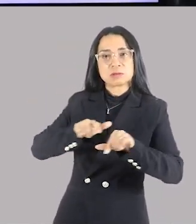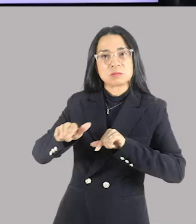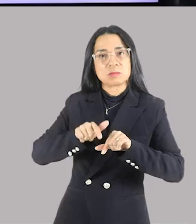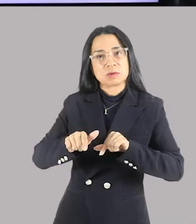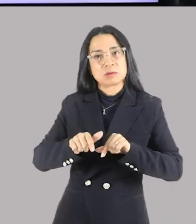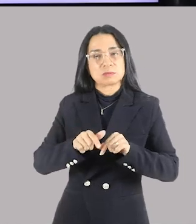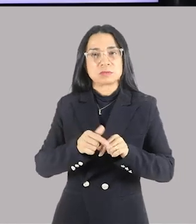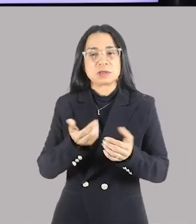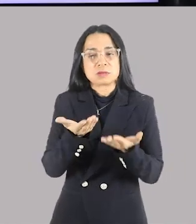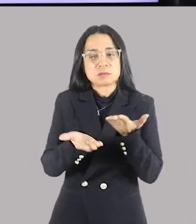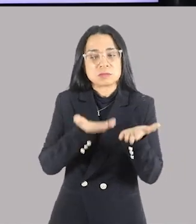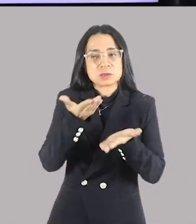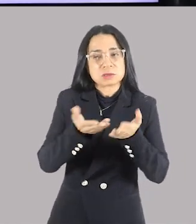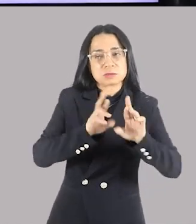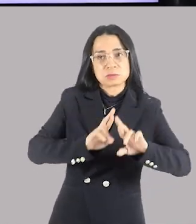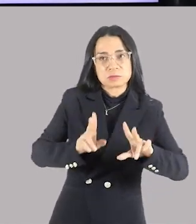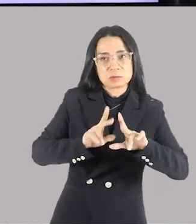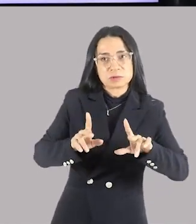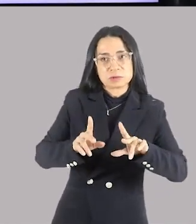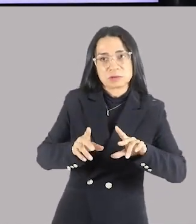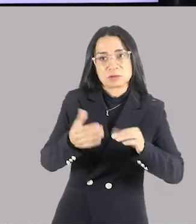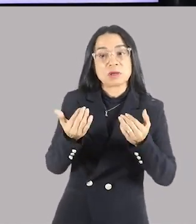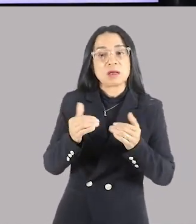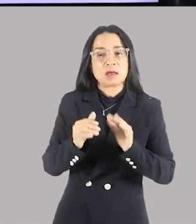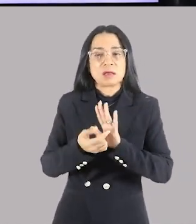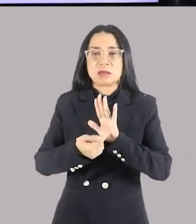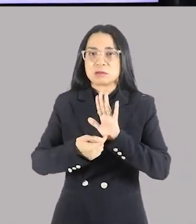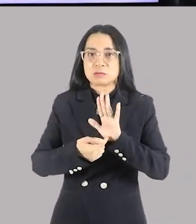maneira diferenciada diante da legalidade, que é